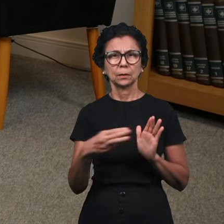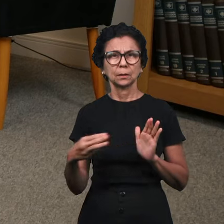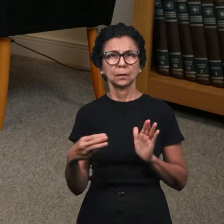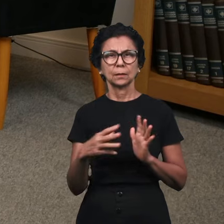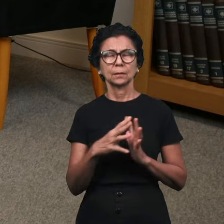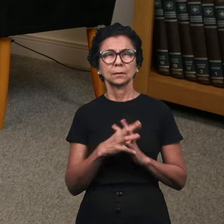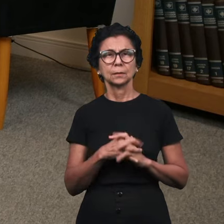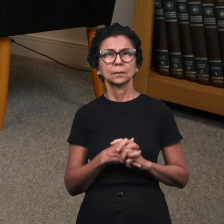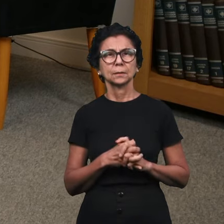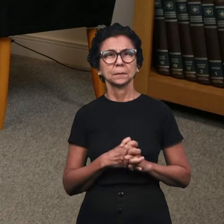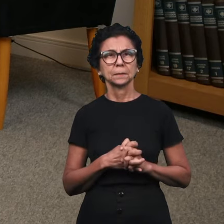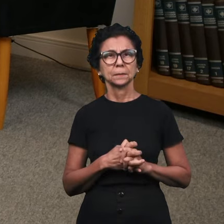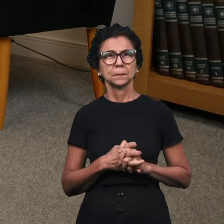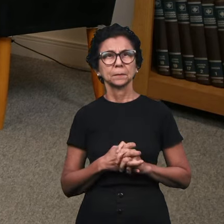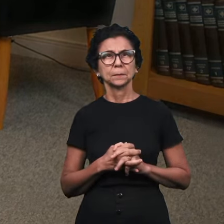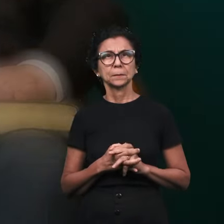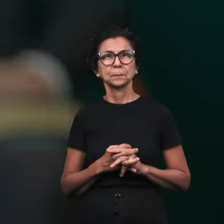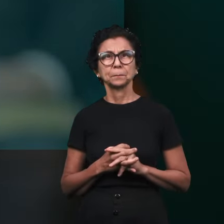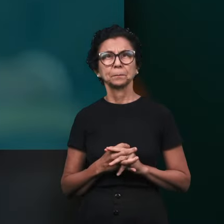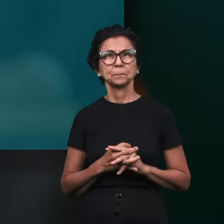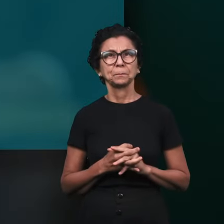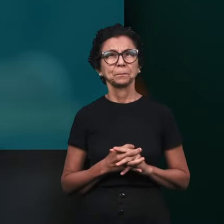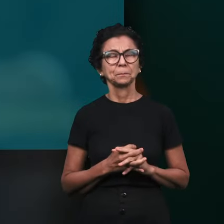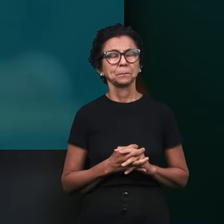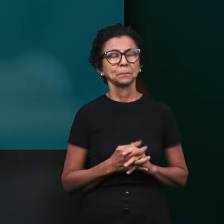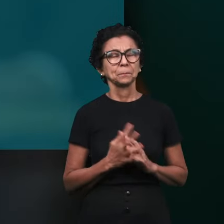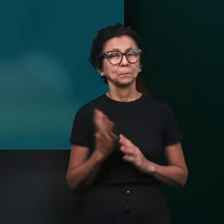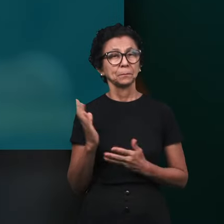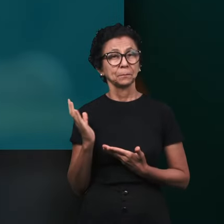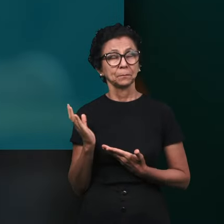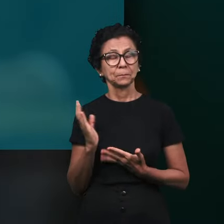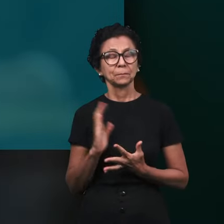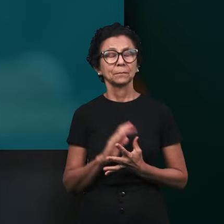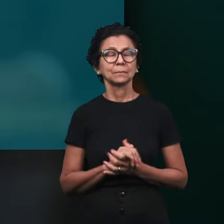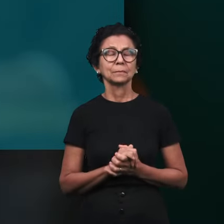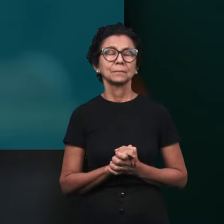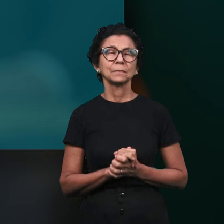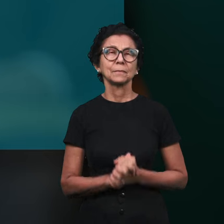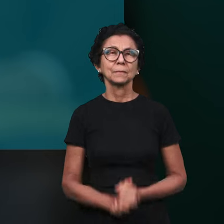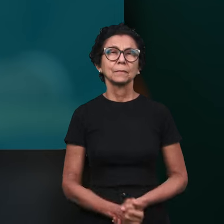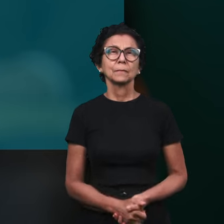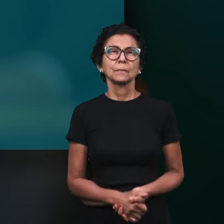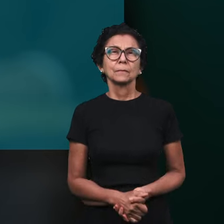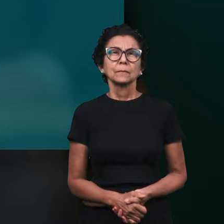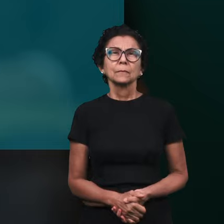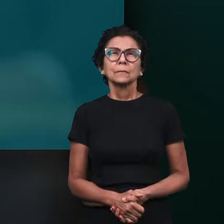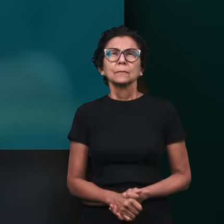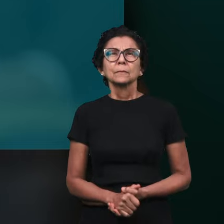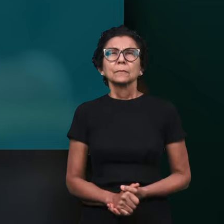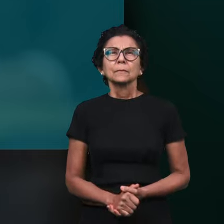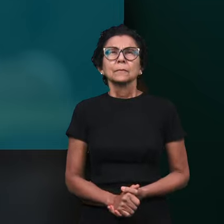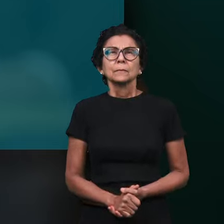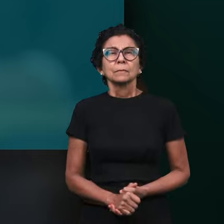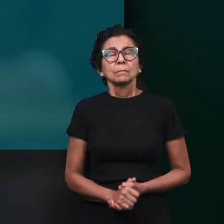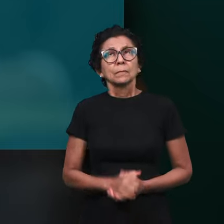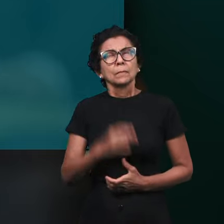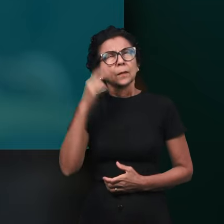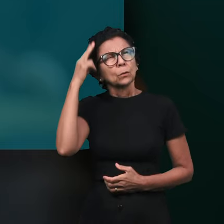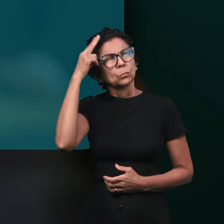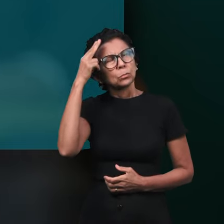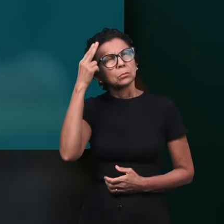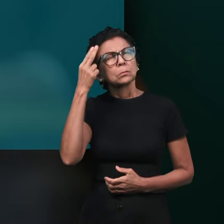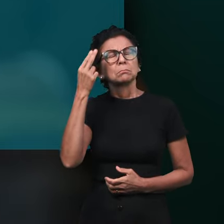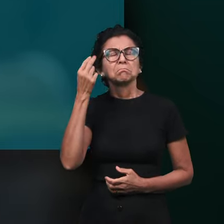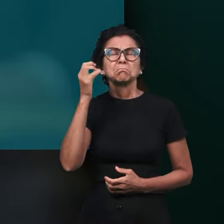16. Amém. Diz assim a palavra do Senhor, em Jó 33, no verso 15. Em sonho ou